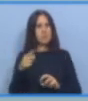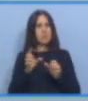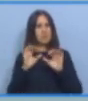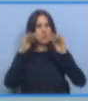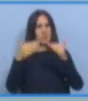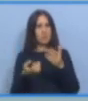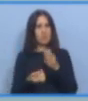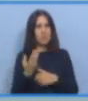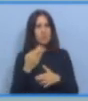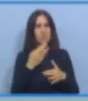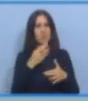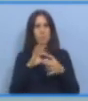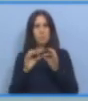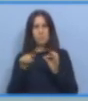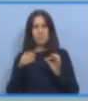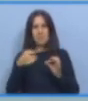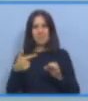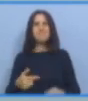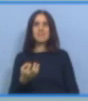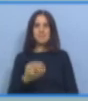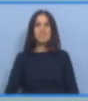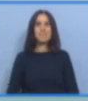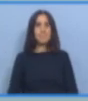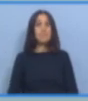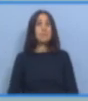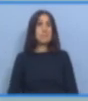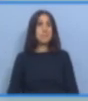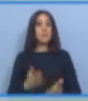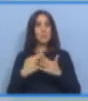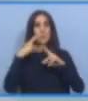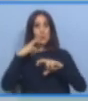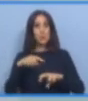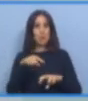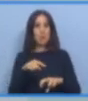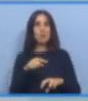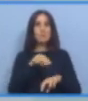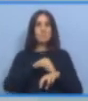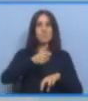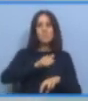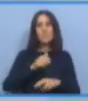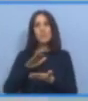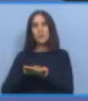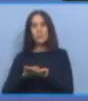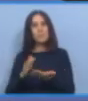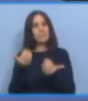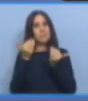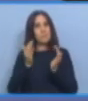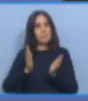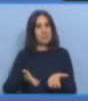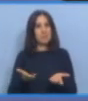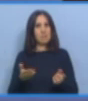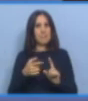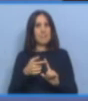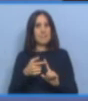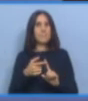internet criada, coerência.pt, né? Onde estão dados do estudo, depoimentos, testemunhos, enfim, a informação que é preciso ter